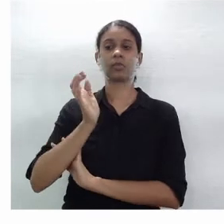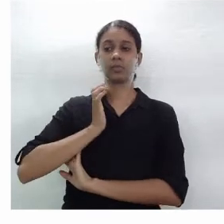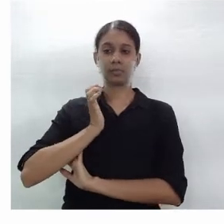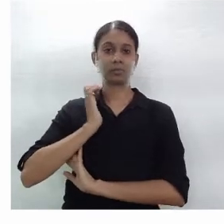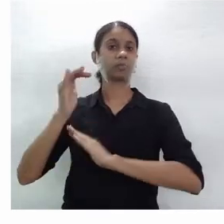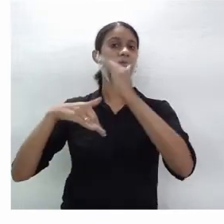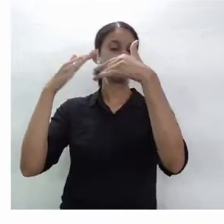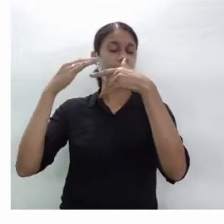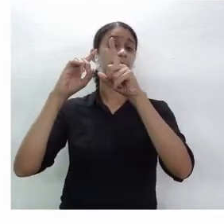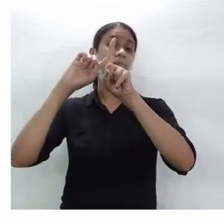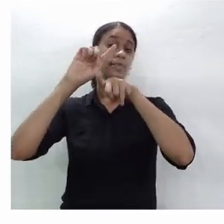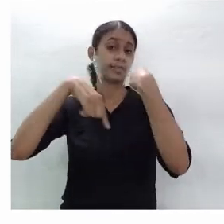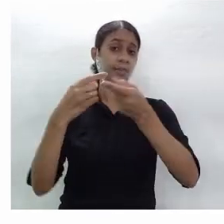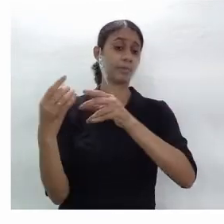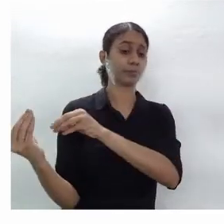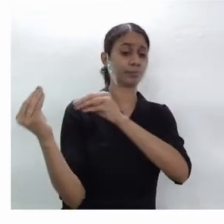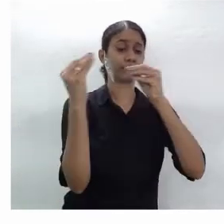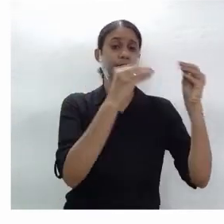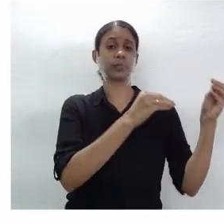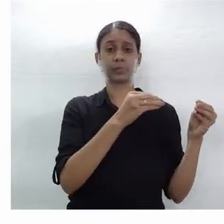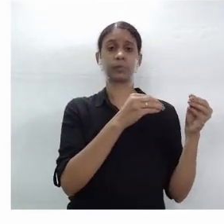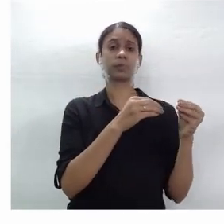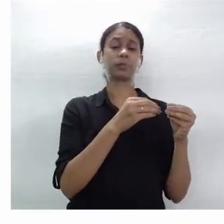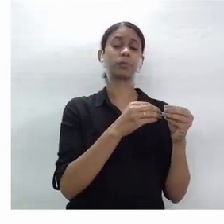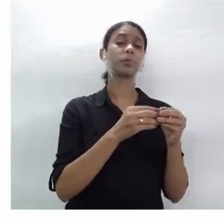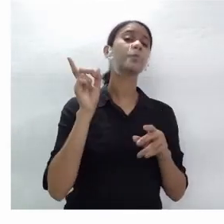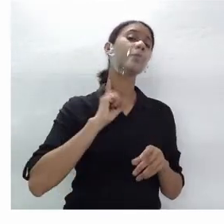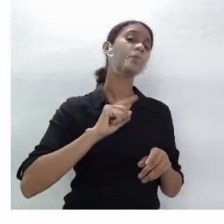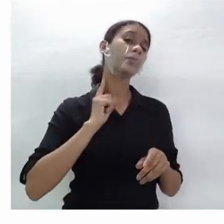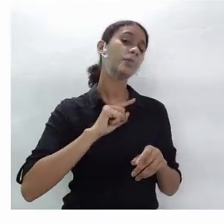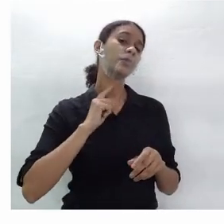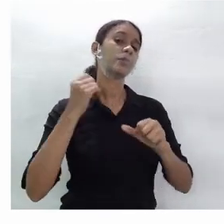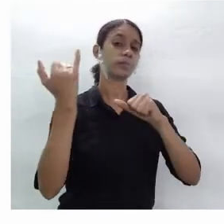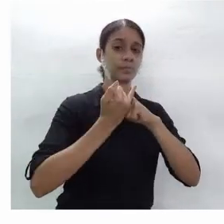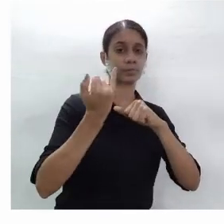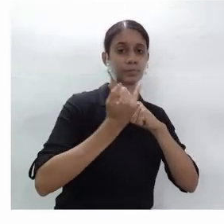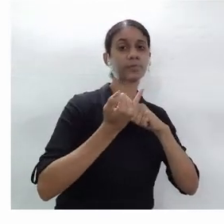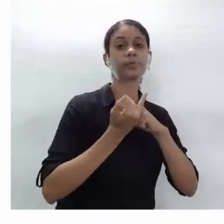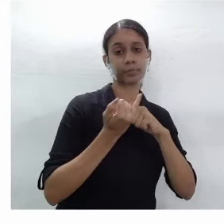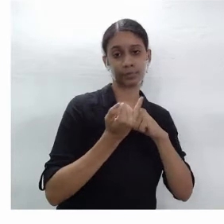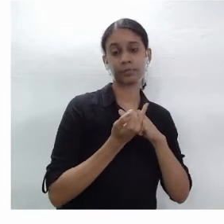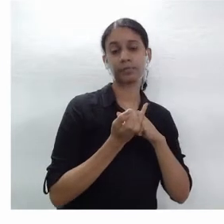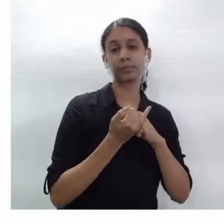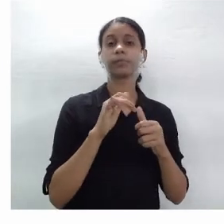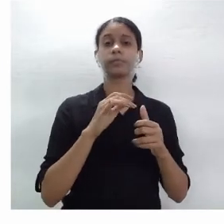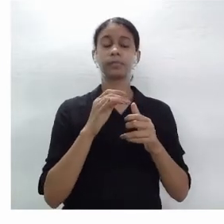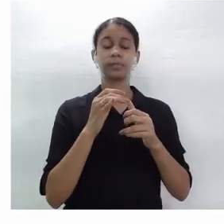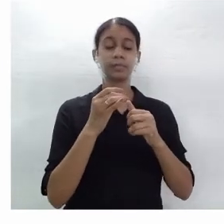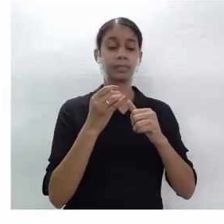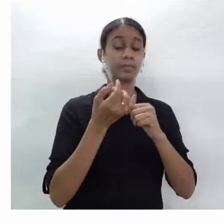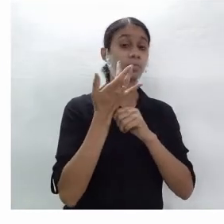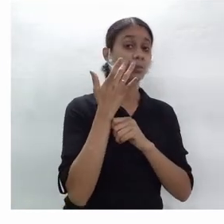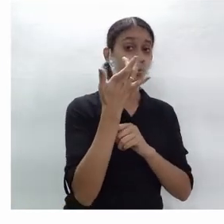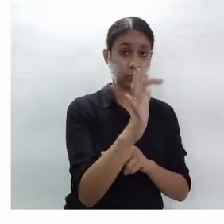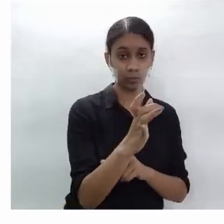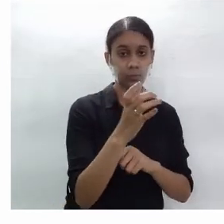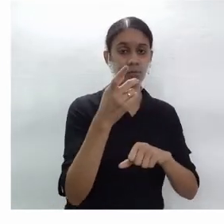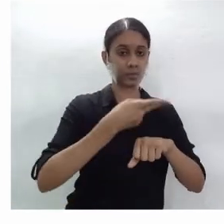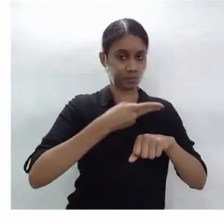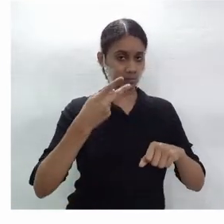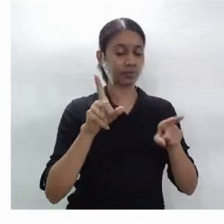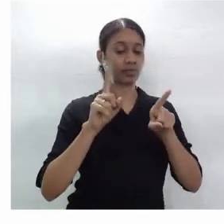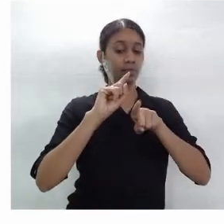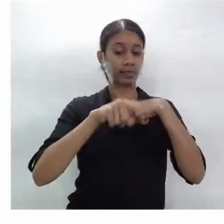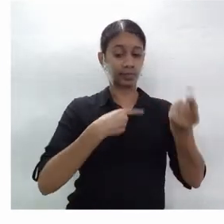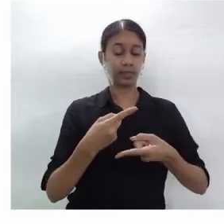Depois isso migra para o Sudeste pelas minas de ouros, dos minerais das Minas Gerais. Depois o eixo do ciclo